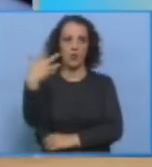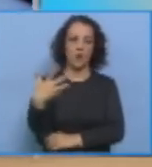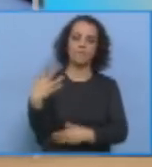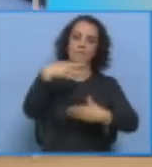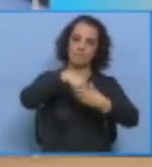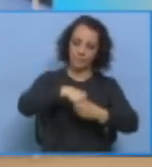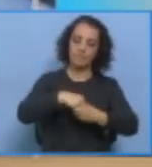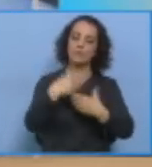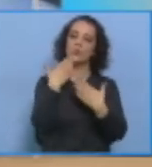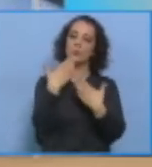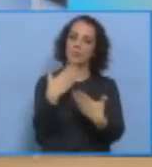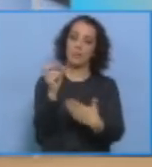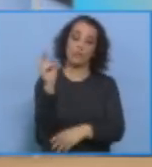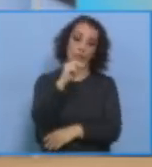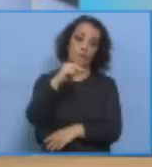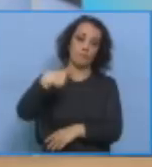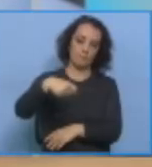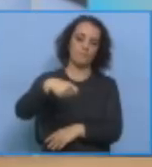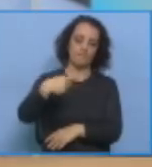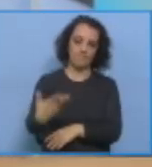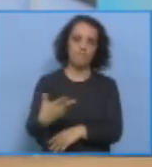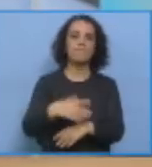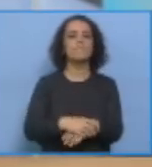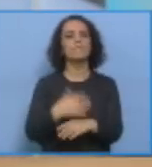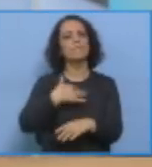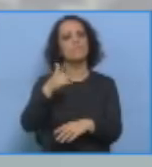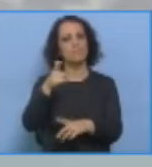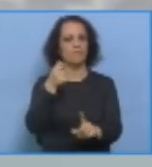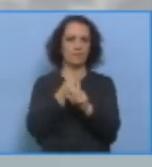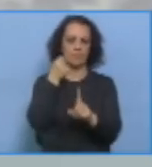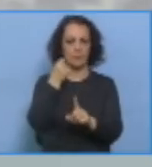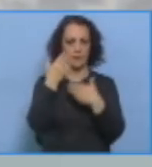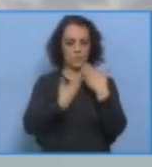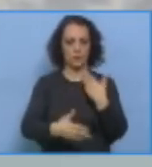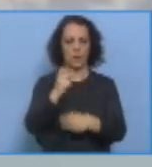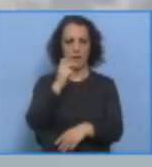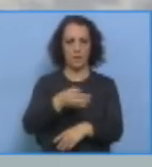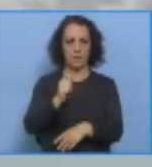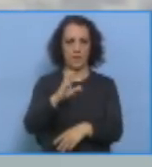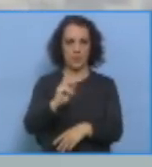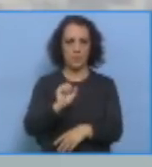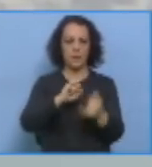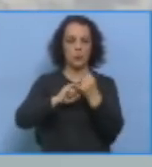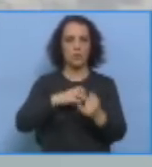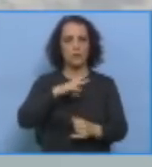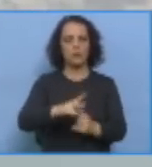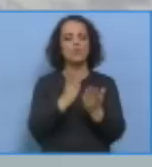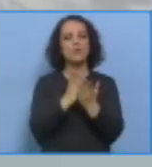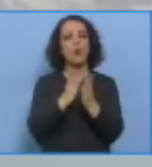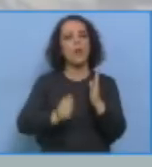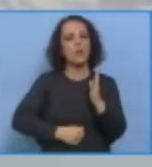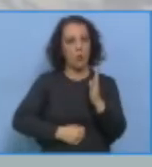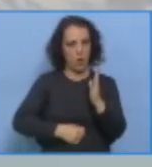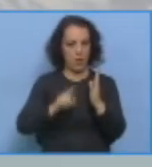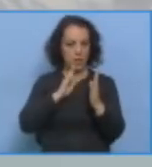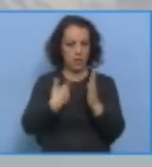neste programa. É este o desafio que a APEC enfrenta, a Associação Portuguesa de Escolas Católicas, conseguir que